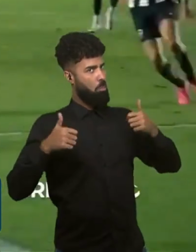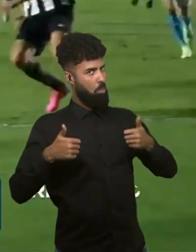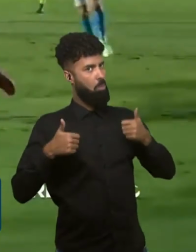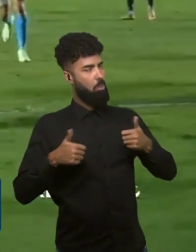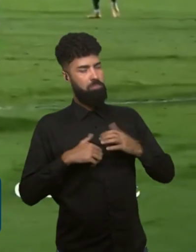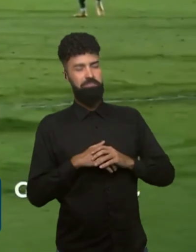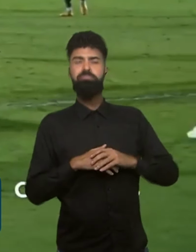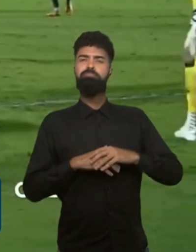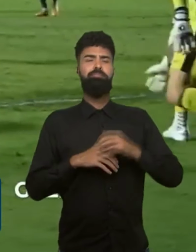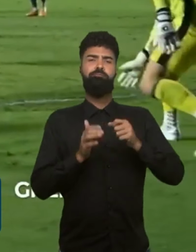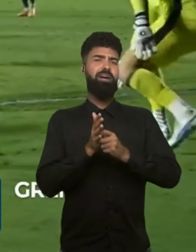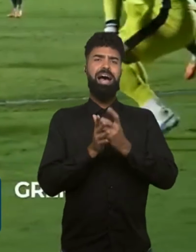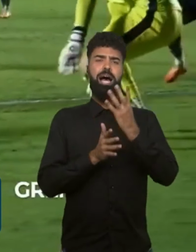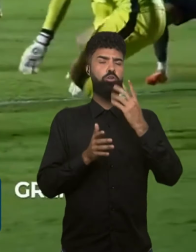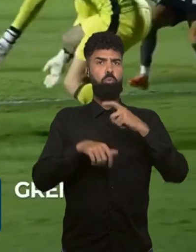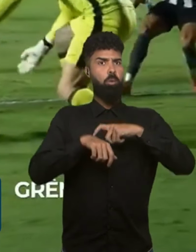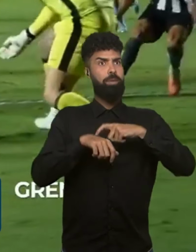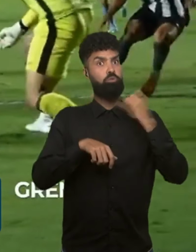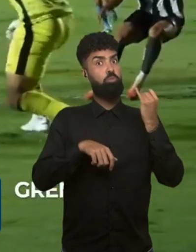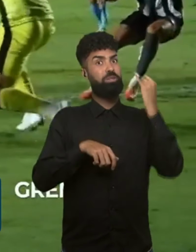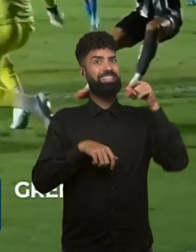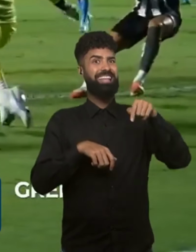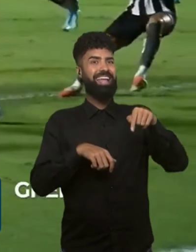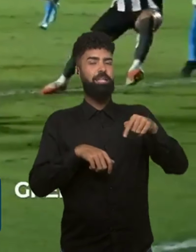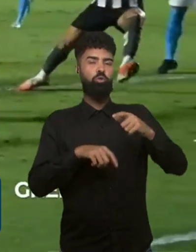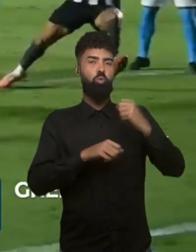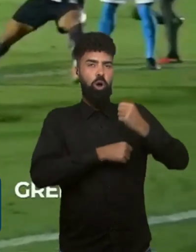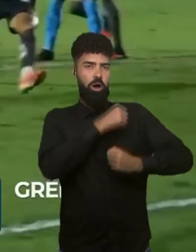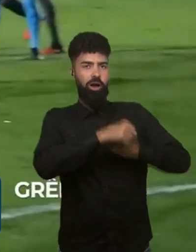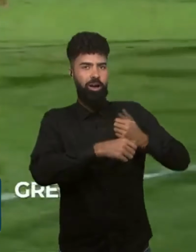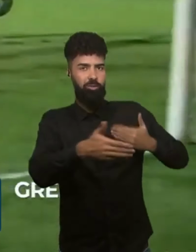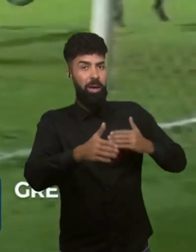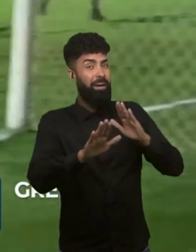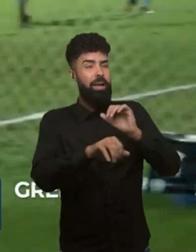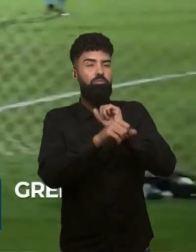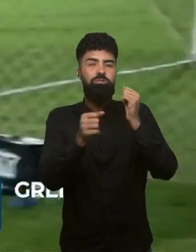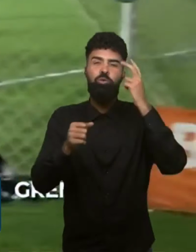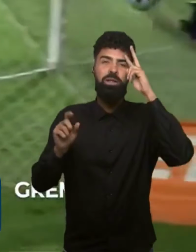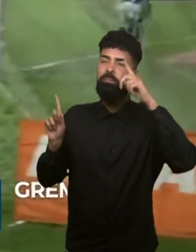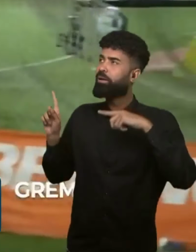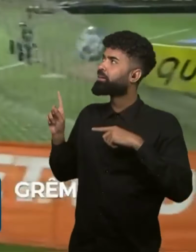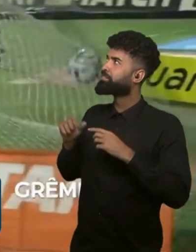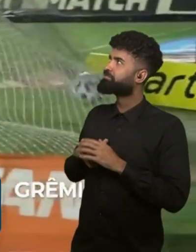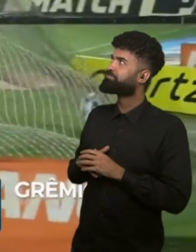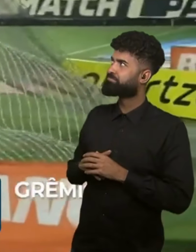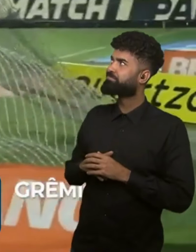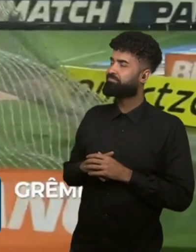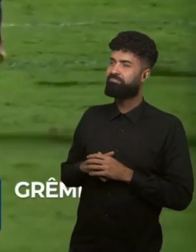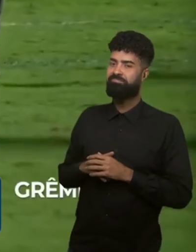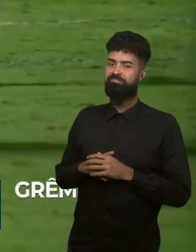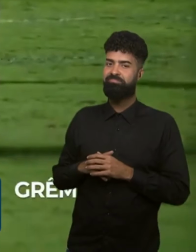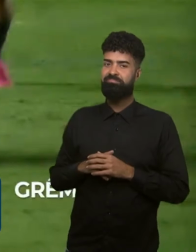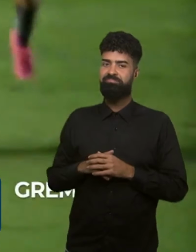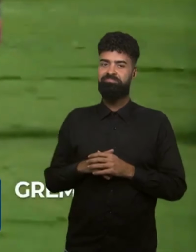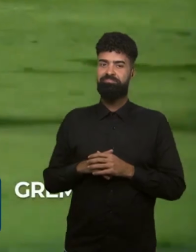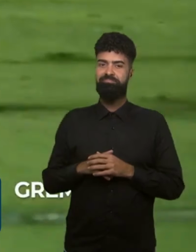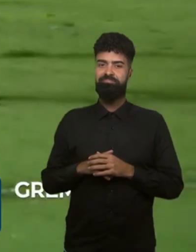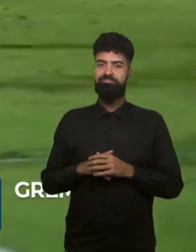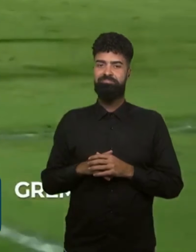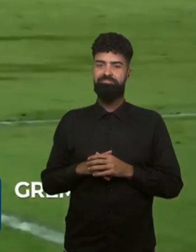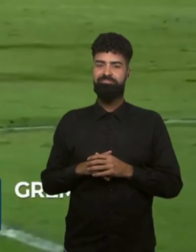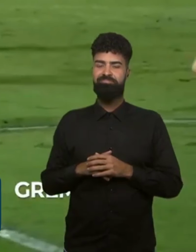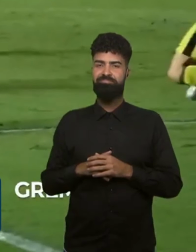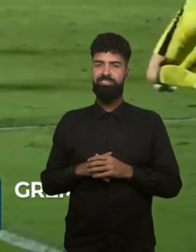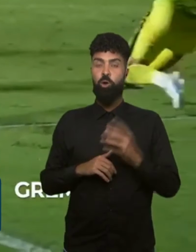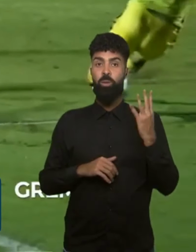os grandes momentos dele no ano, mas impossível não lembrar do hat-trick contra o Botafogo no 4-3, que impulsionou